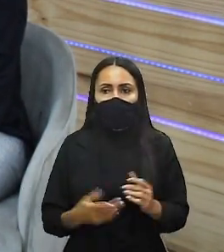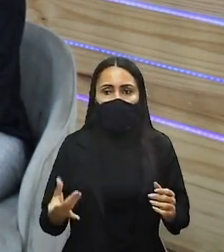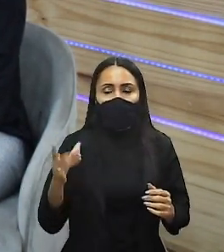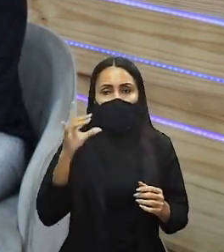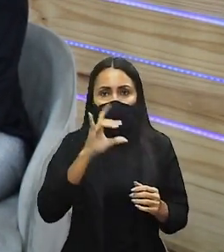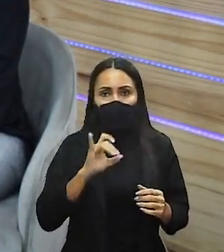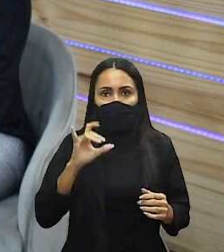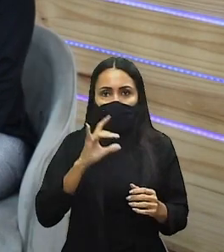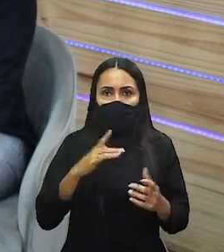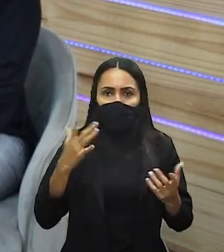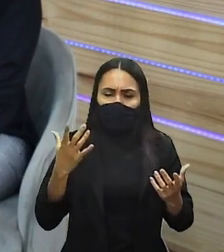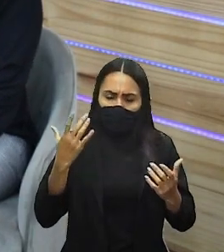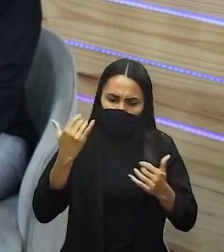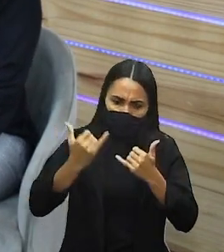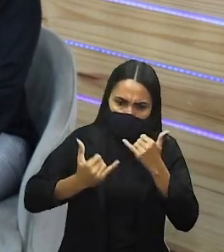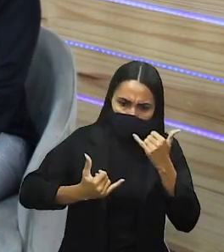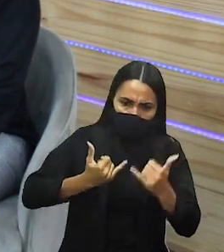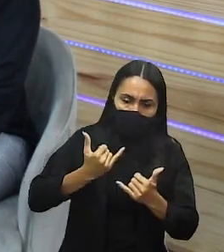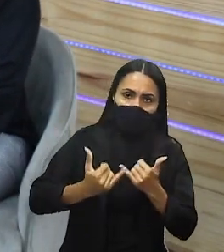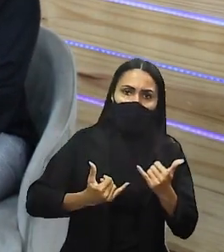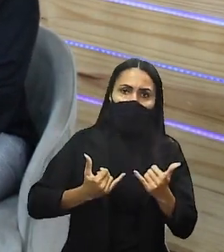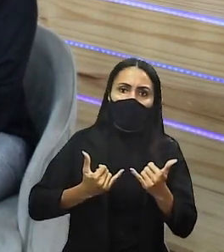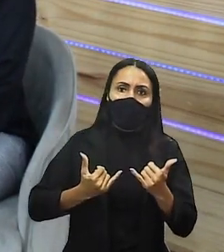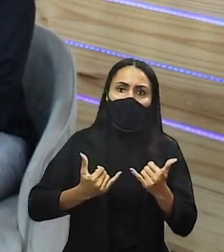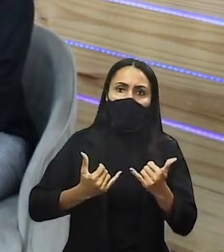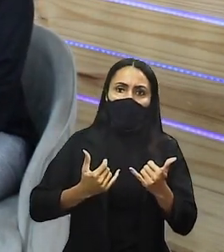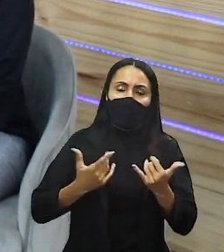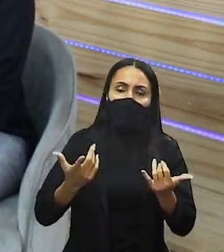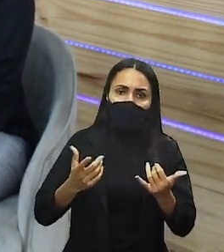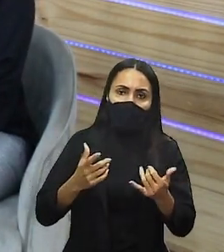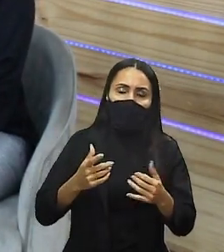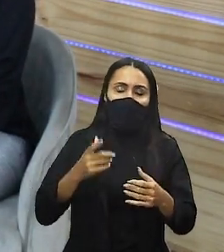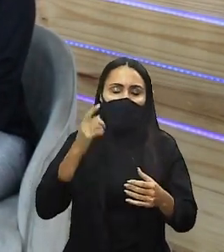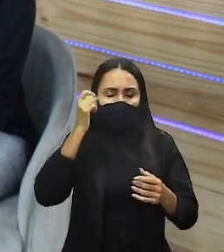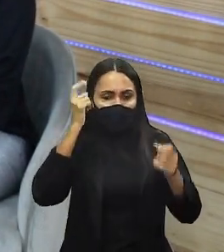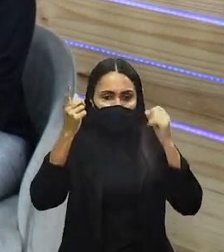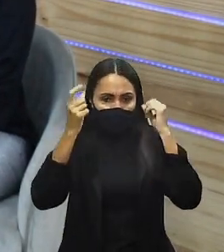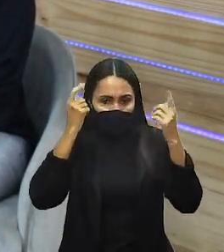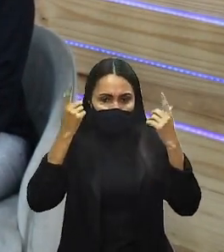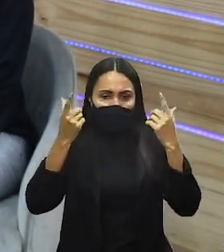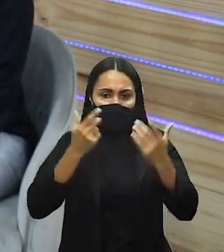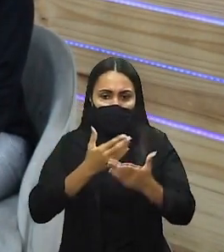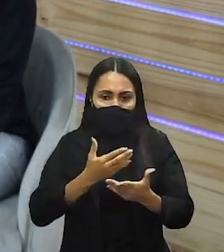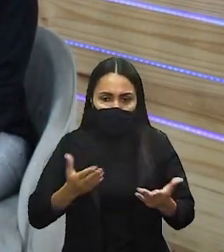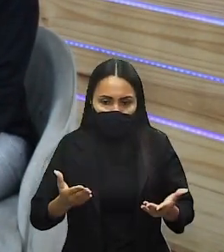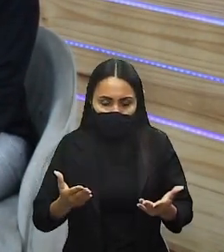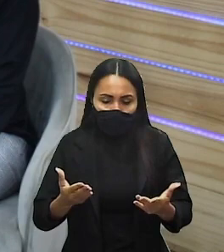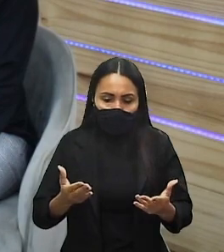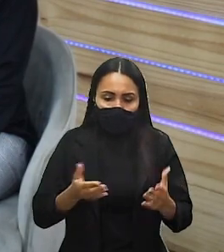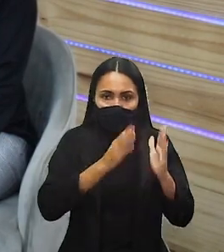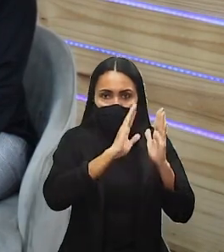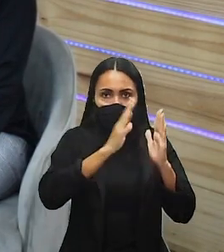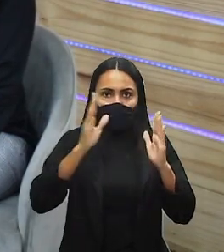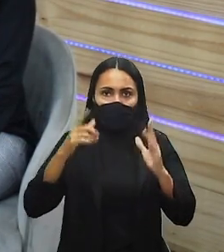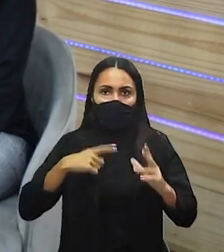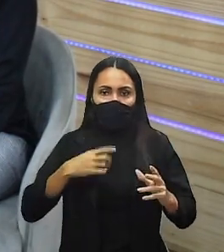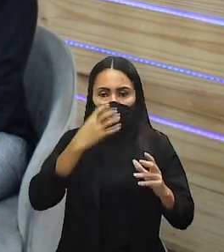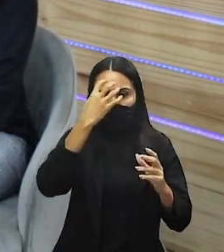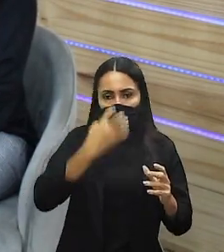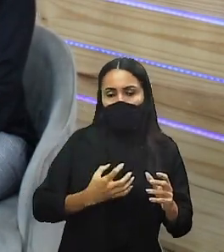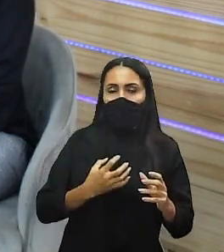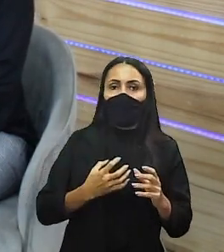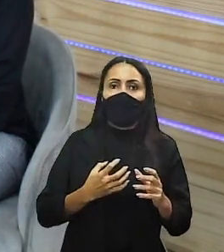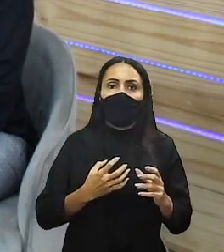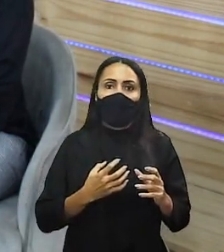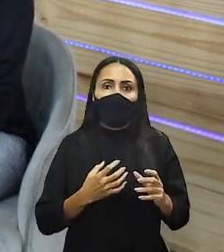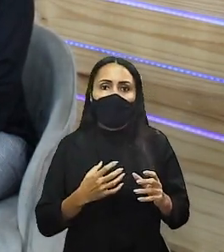esse lúdico, né, com essa desconstrução dessa ideia da bibliotecária, do bibliotecário ser aquele sisudo, né, da